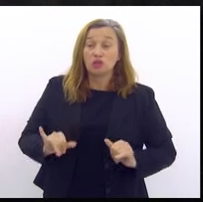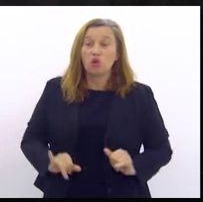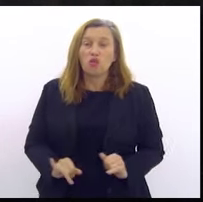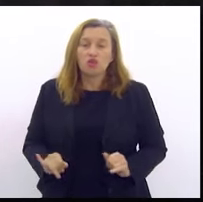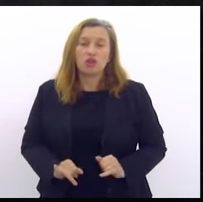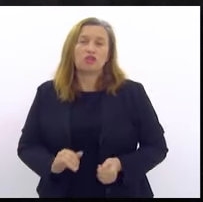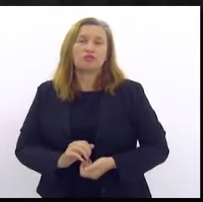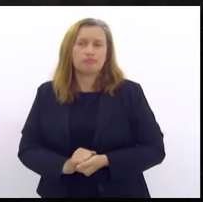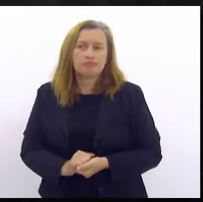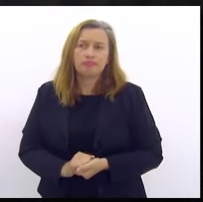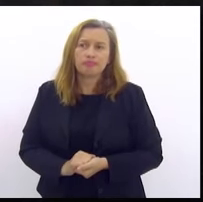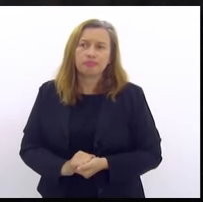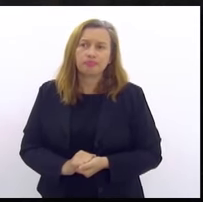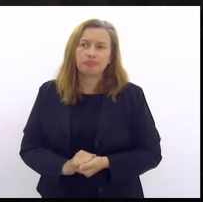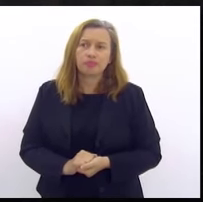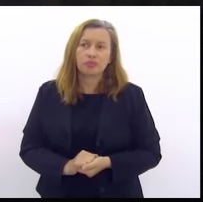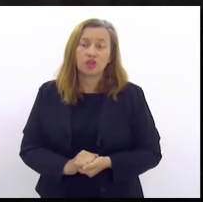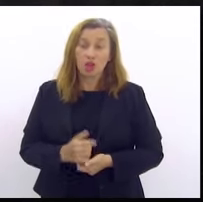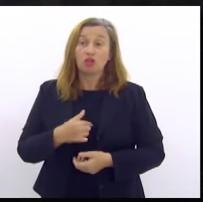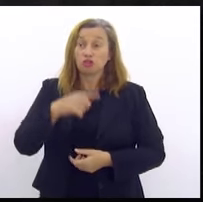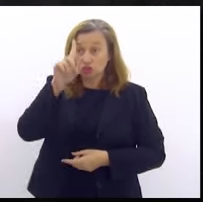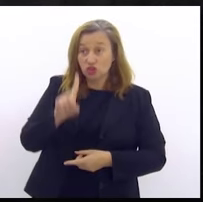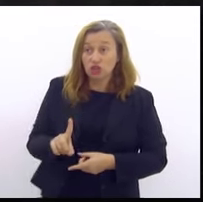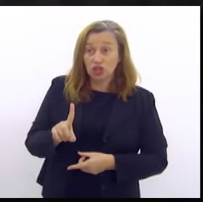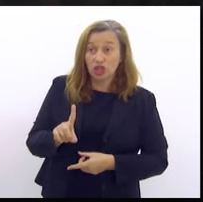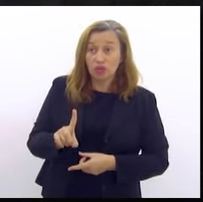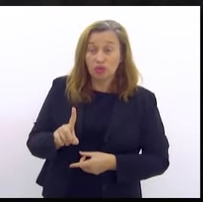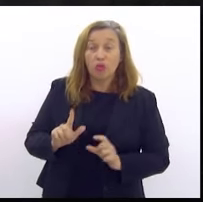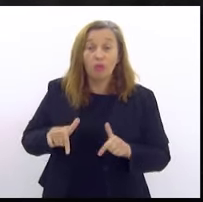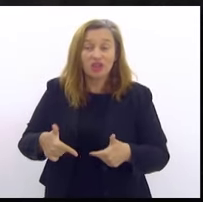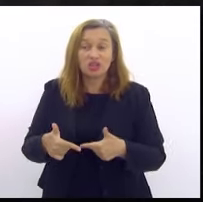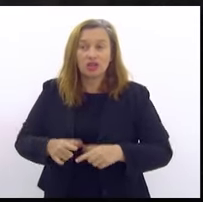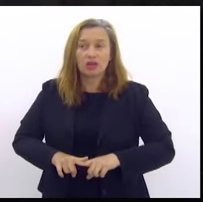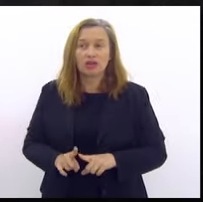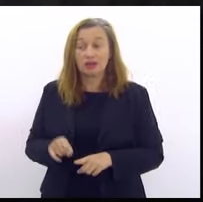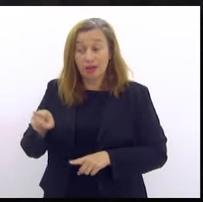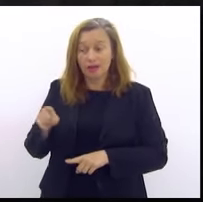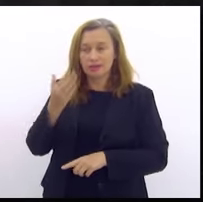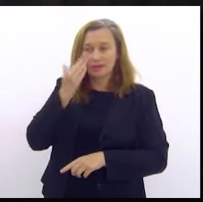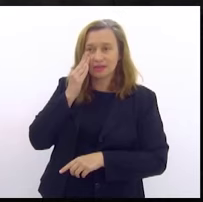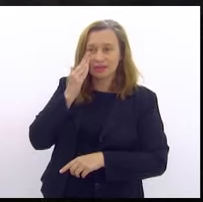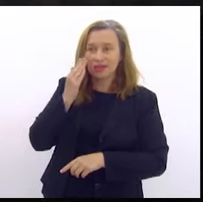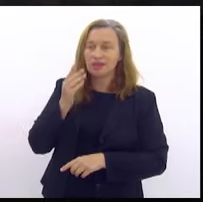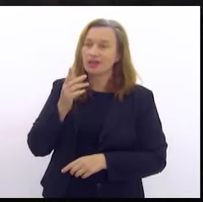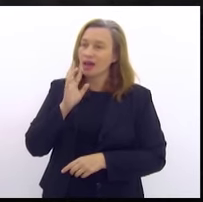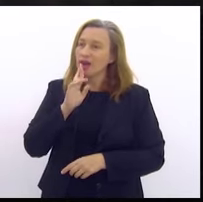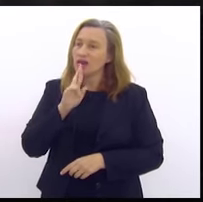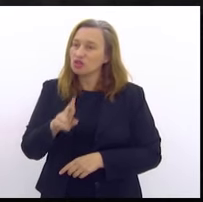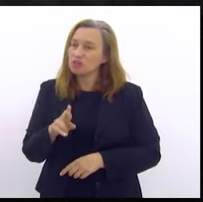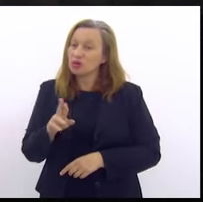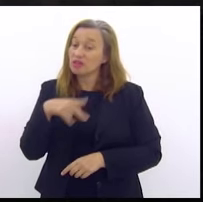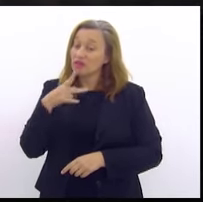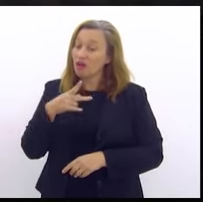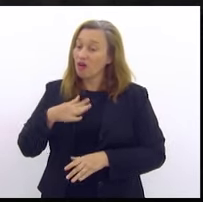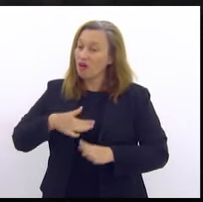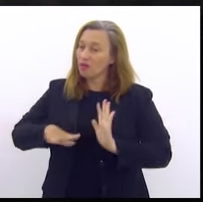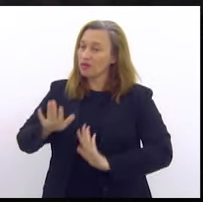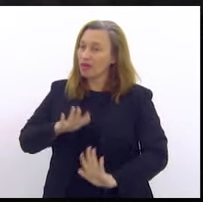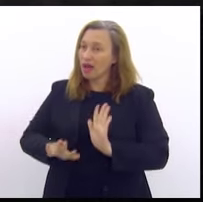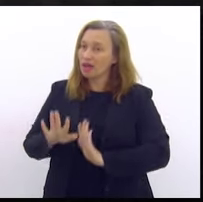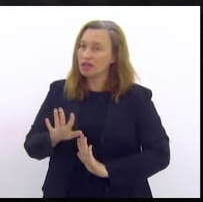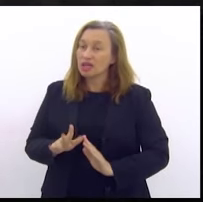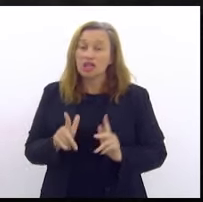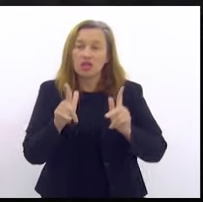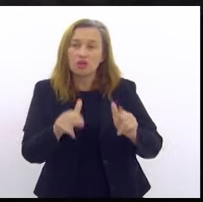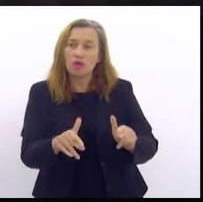policial. E aí eu tenho direito, eu tenho como reagir. E aí eles entenderam o recado e se abriram da mesma forma